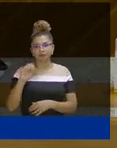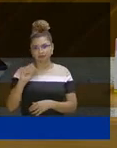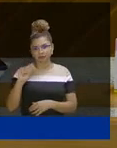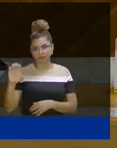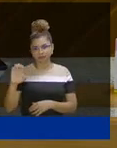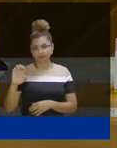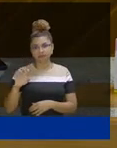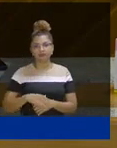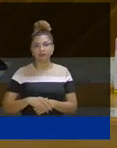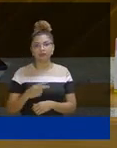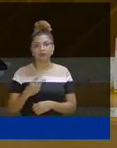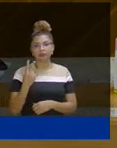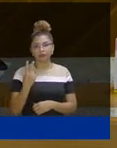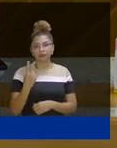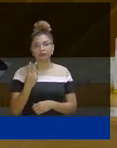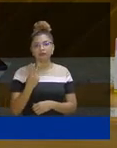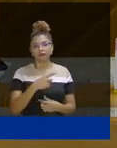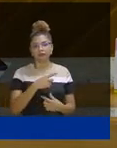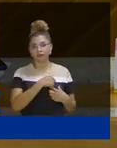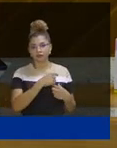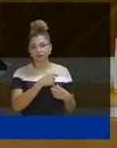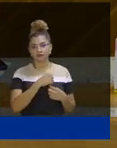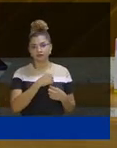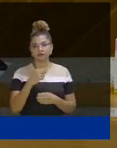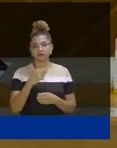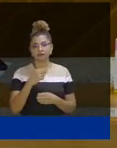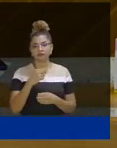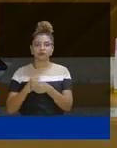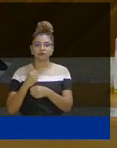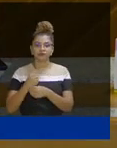2/8/2024. Ainda está lá, né? No